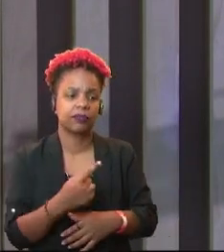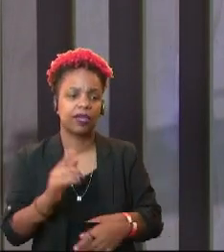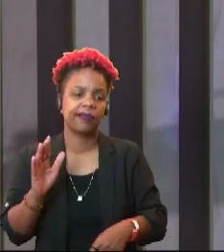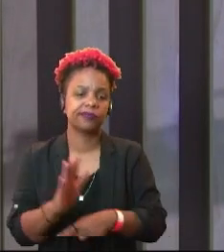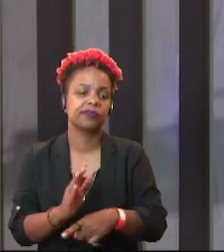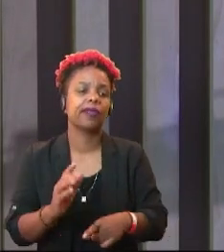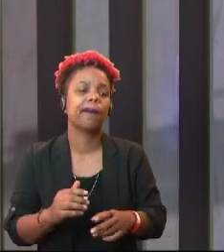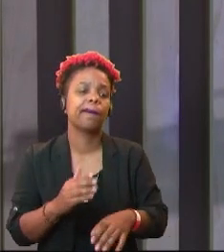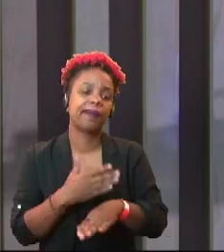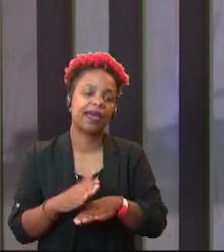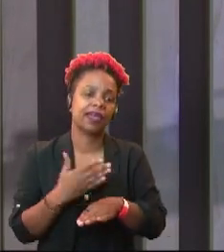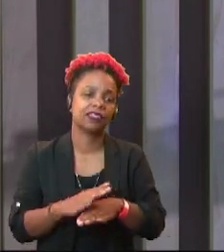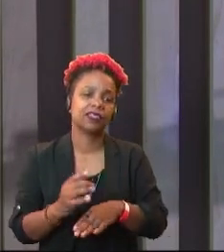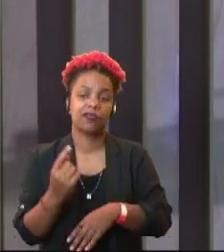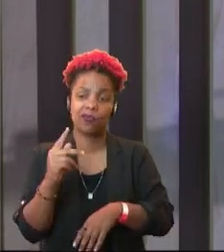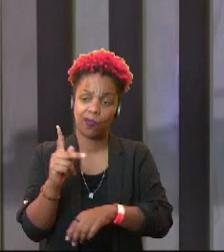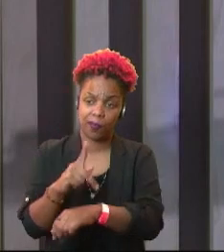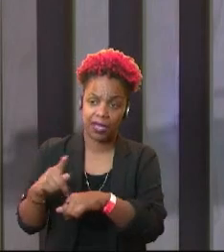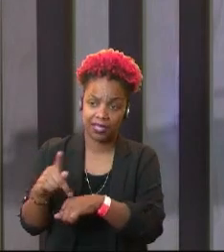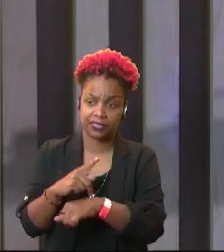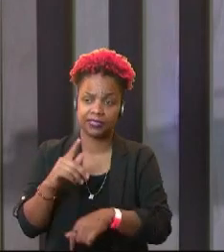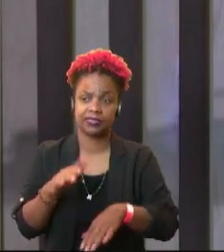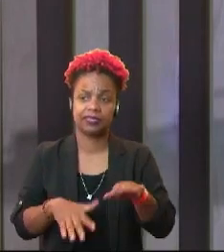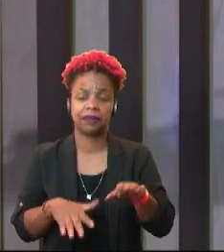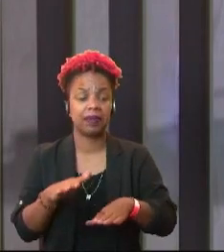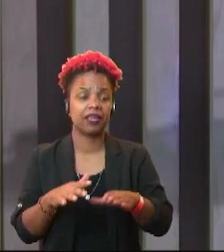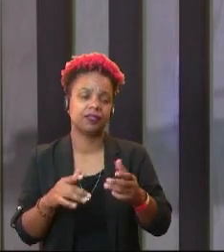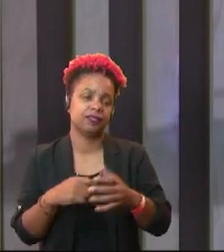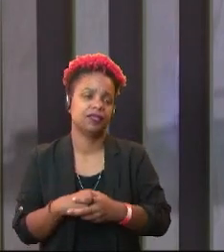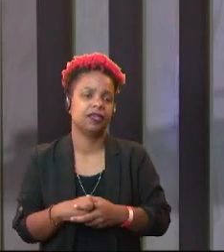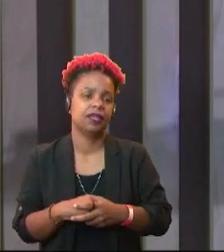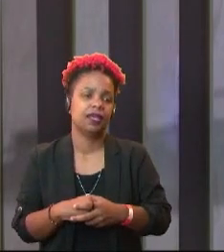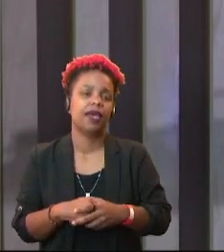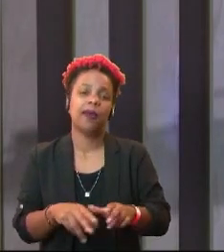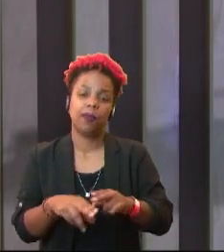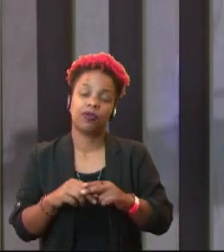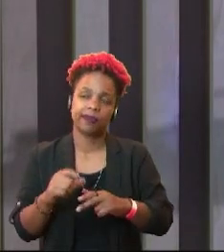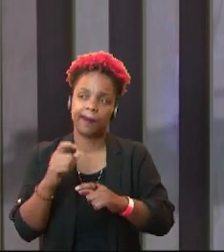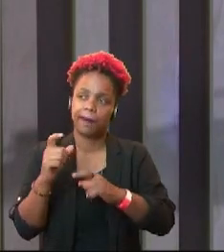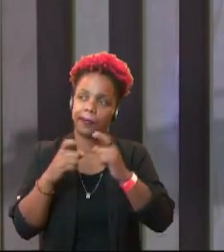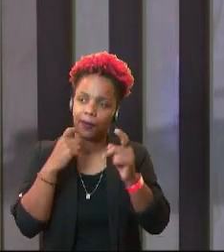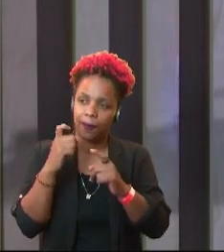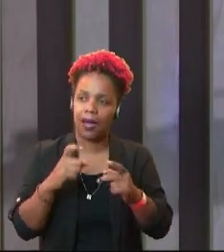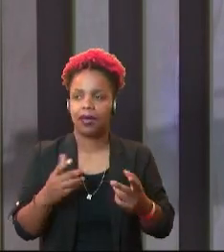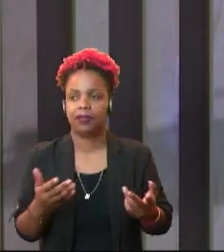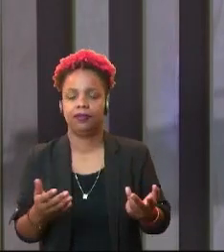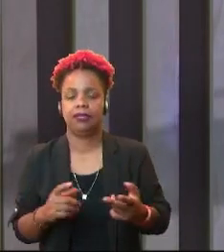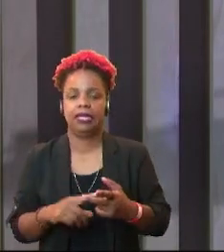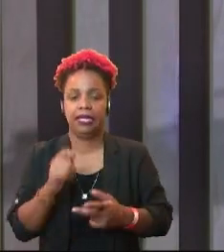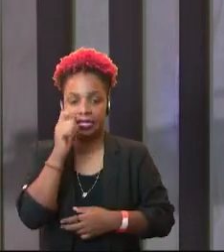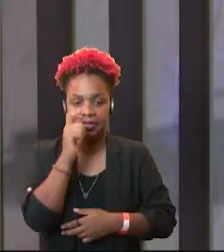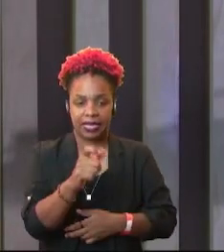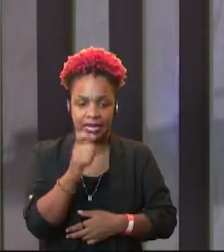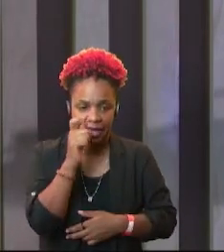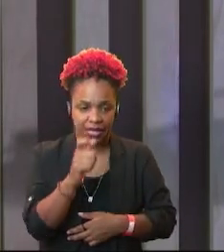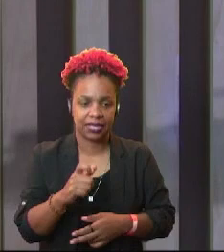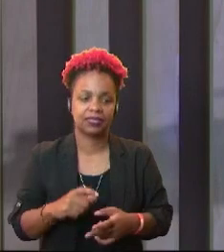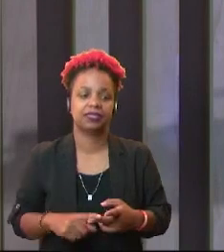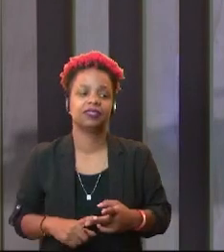colaboração prática. Temos um país dependendo no que estão preocupados, seus interesses,